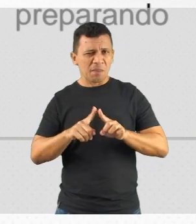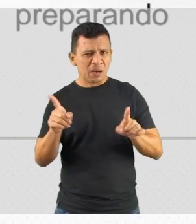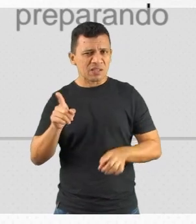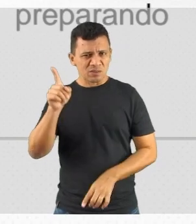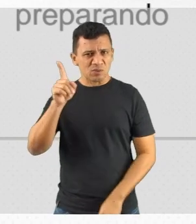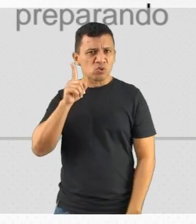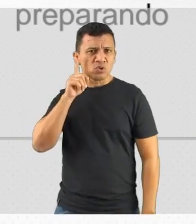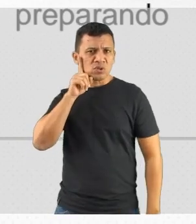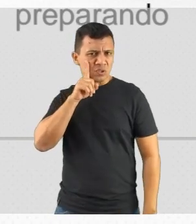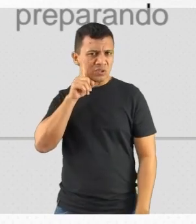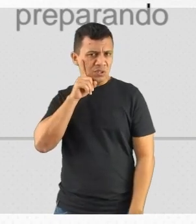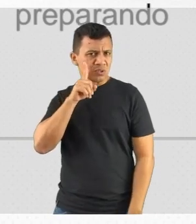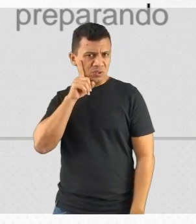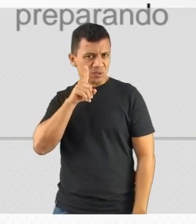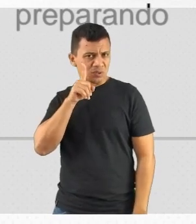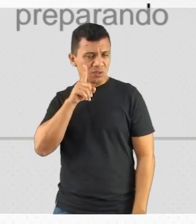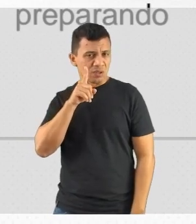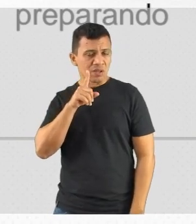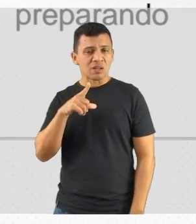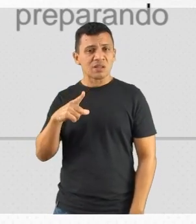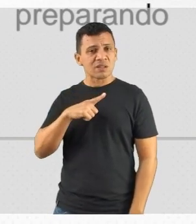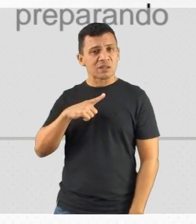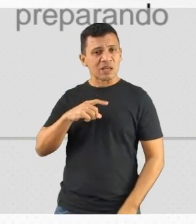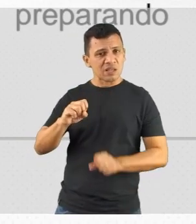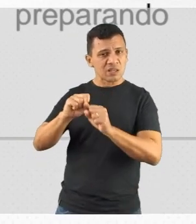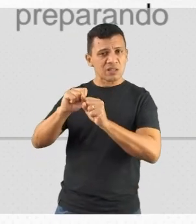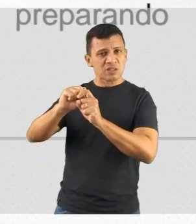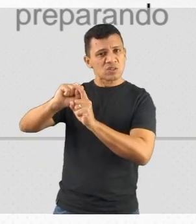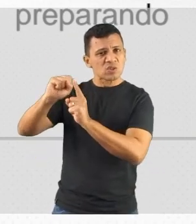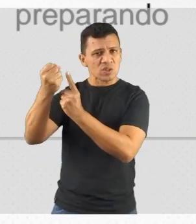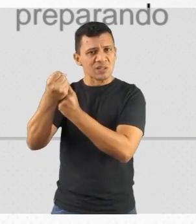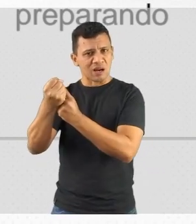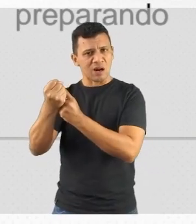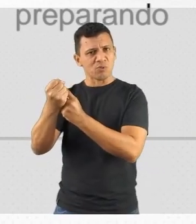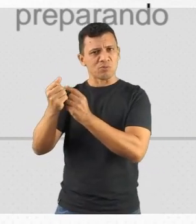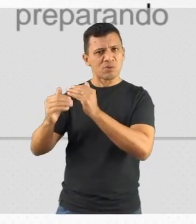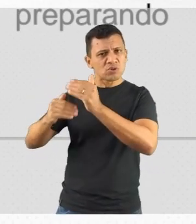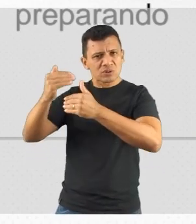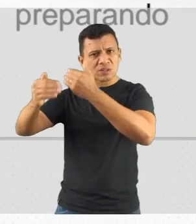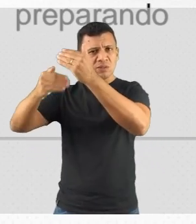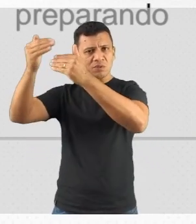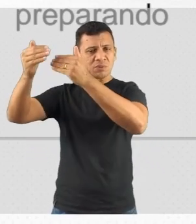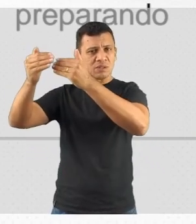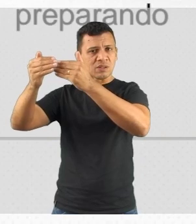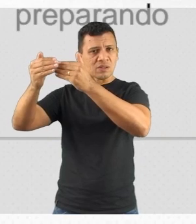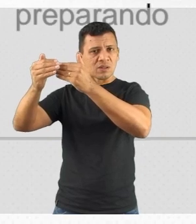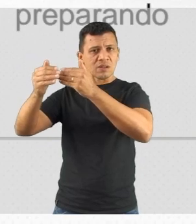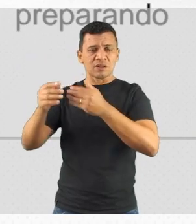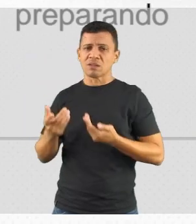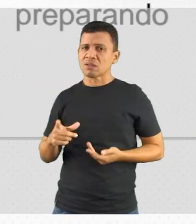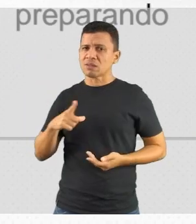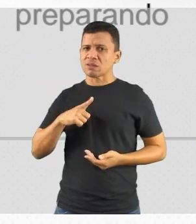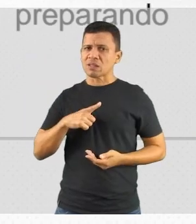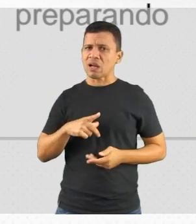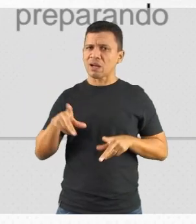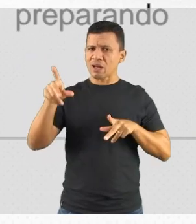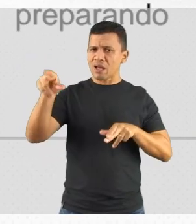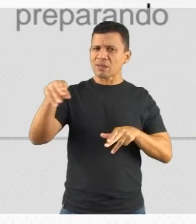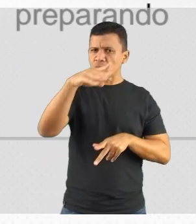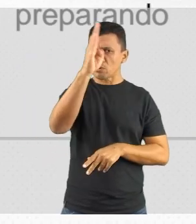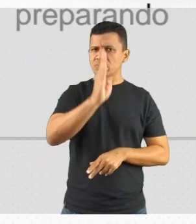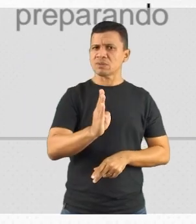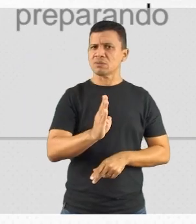né, em nível social, em nível de desenvolvimento, ele está, da mesma forma como a gente verifica aqui no